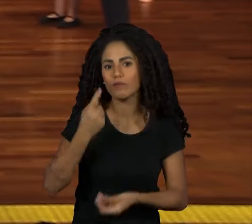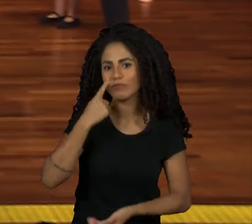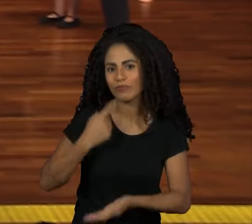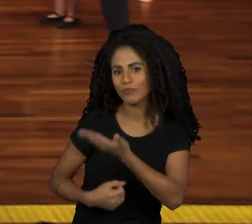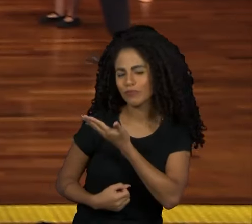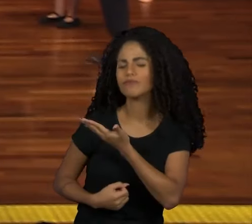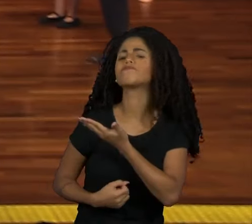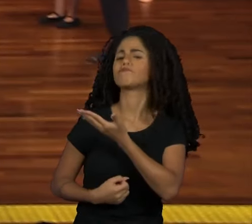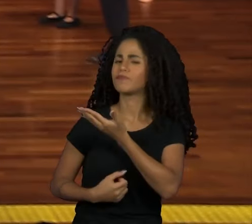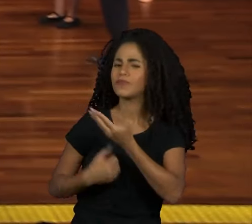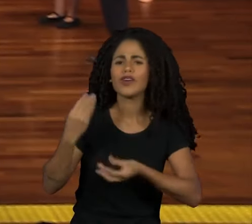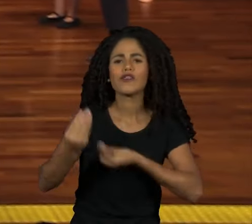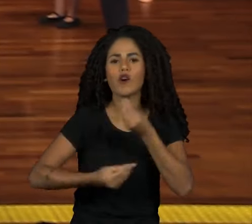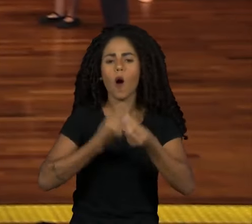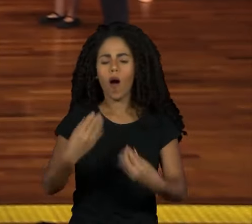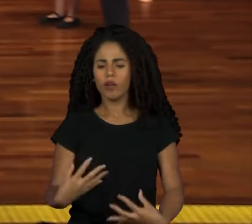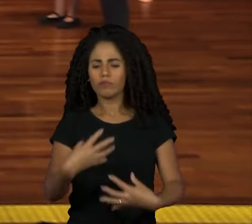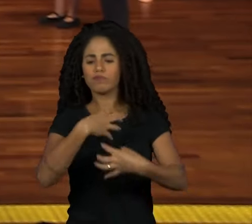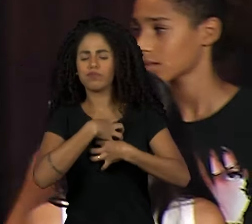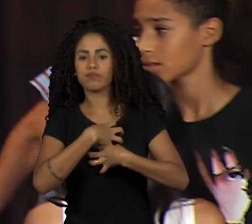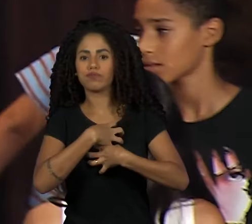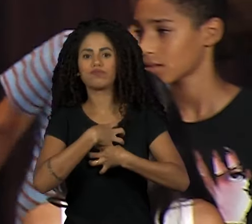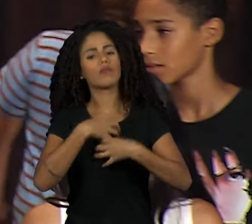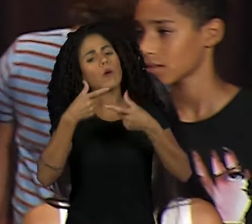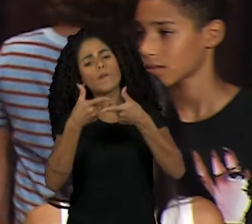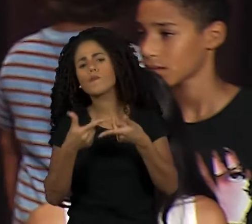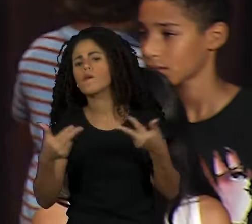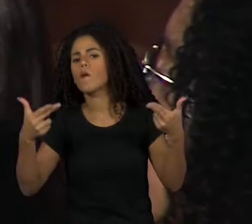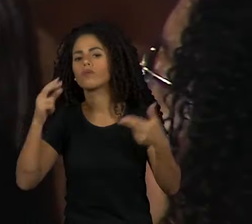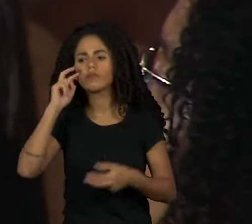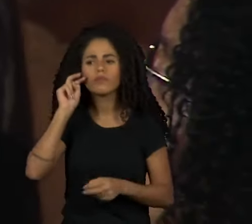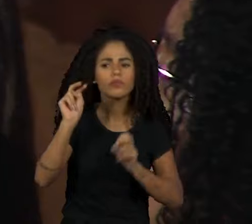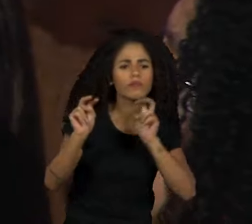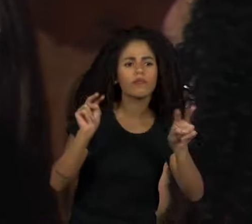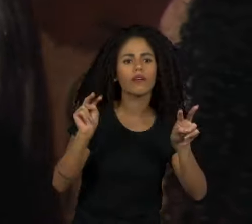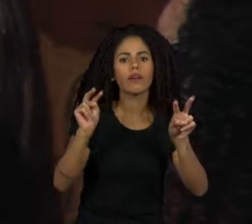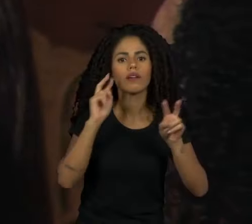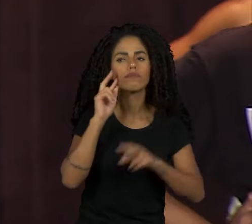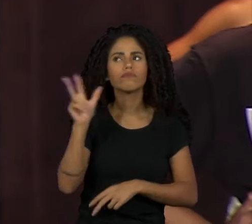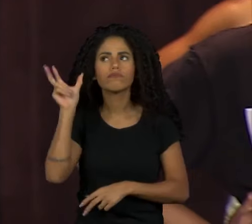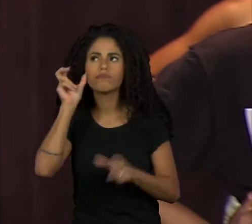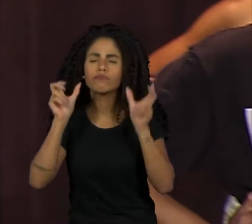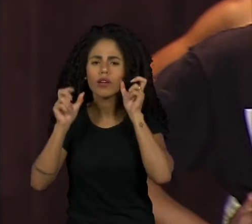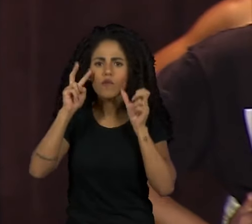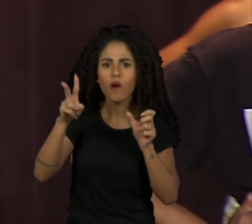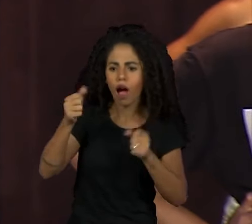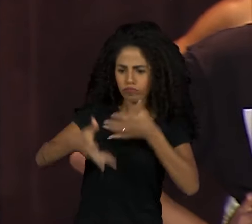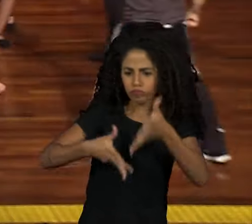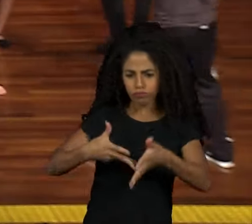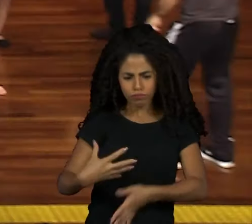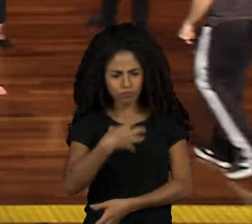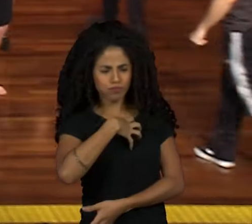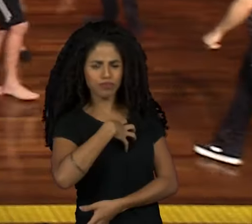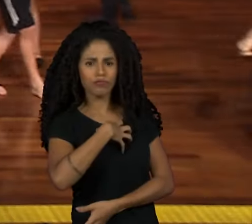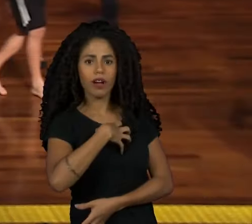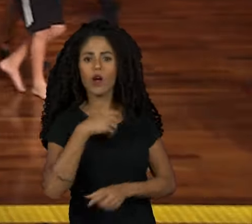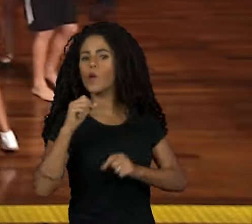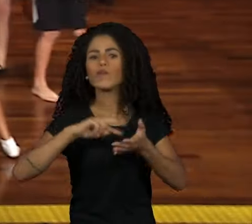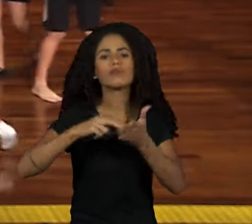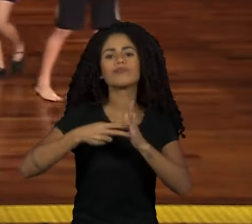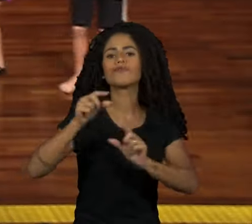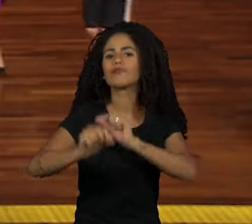É ela que atribui sentido a algo, o que você vê. O que você ouve, o que você sente, só